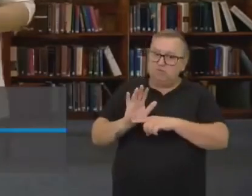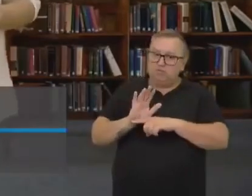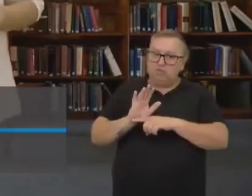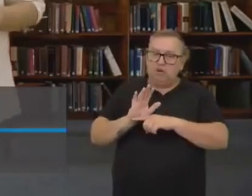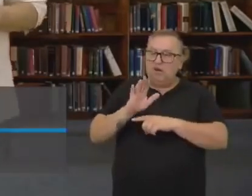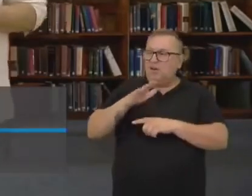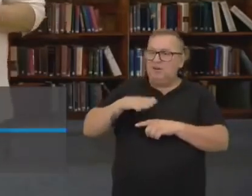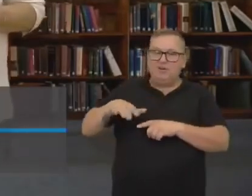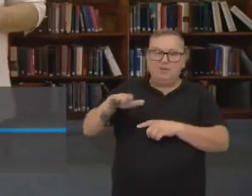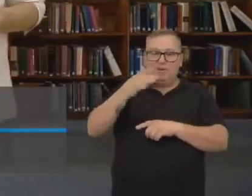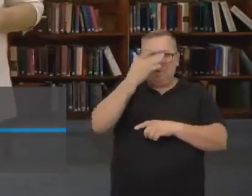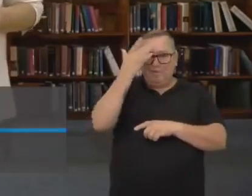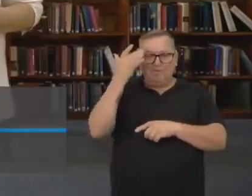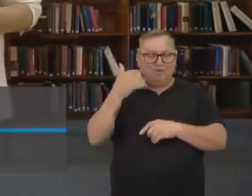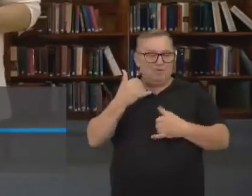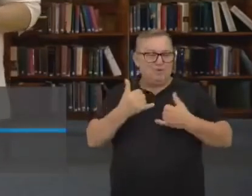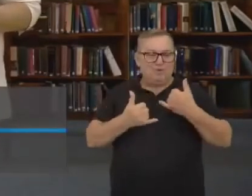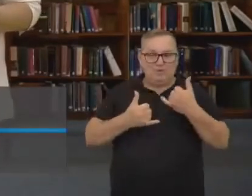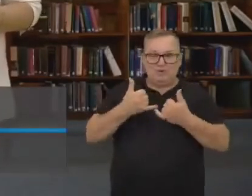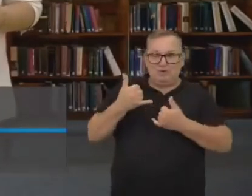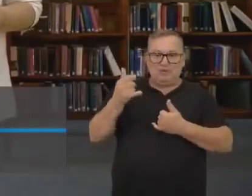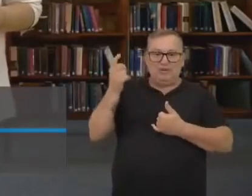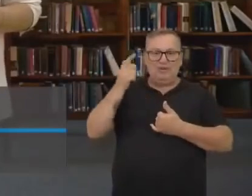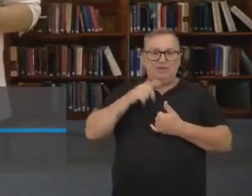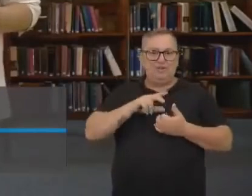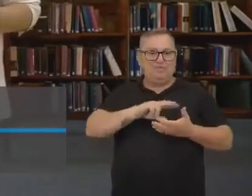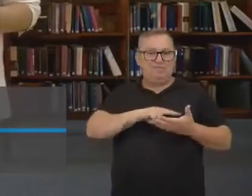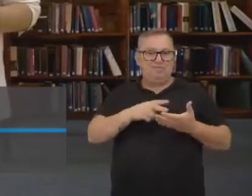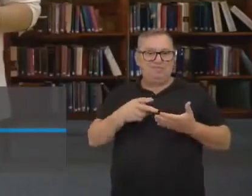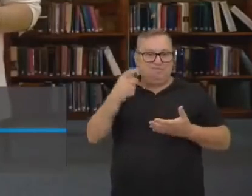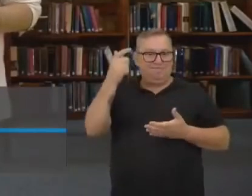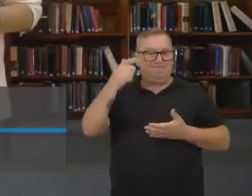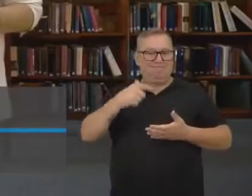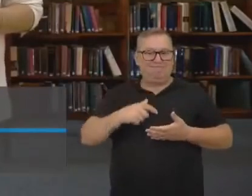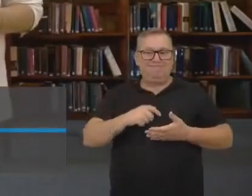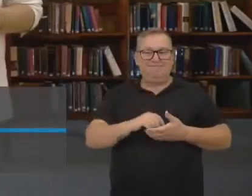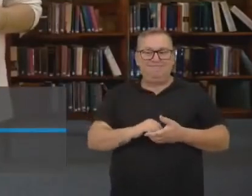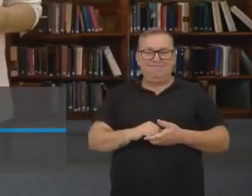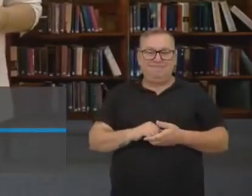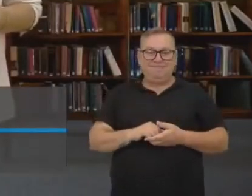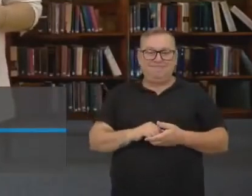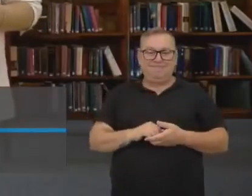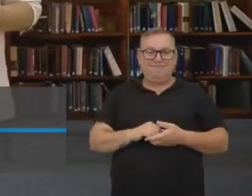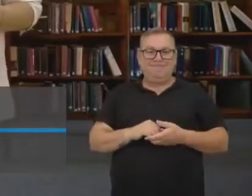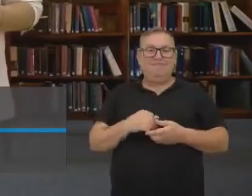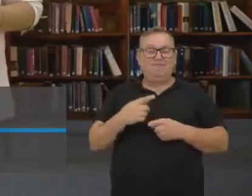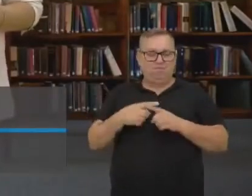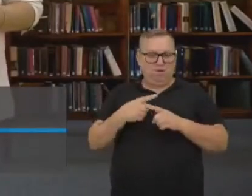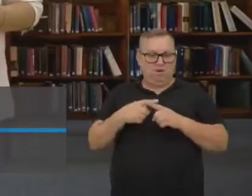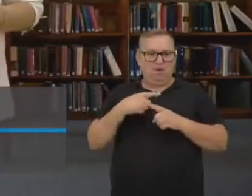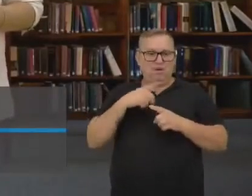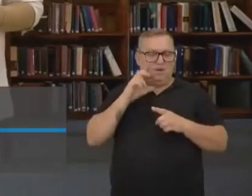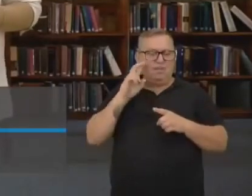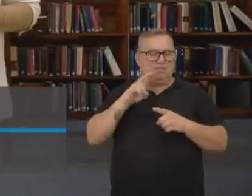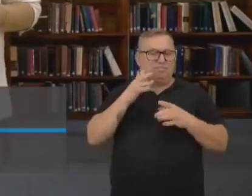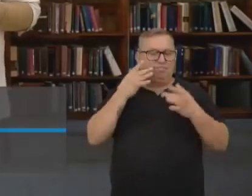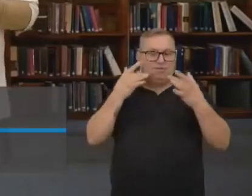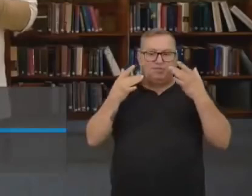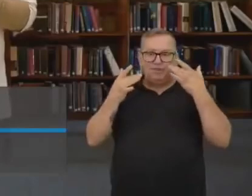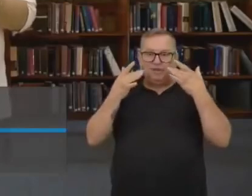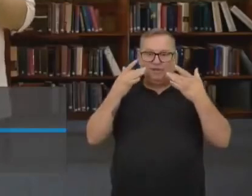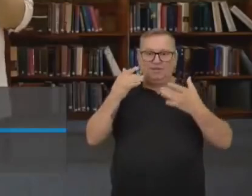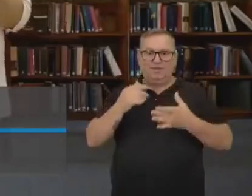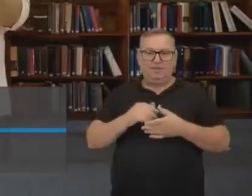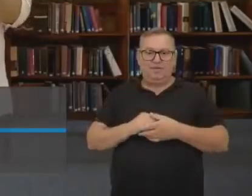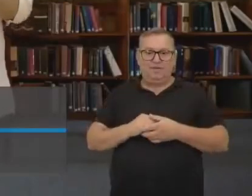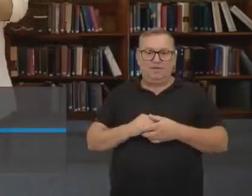possa se divertir e interpretar os personagens. É interessante falar de interpretação porque, querendo ou não, o RPG está muito ligado ao teatro, né? Muito,